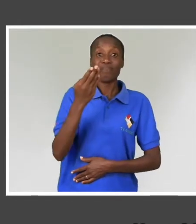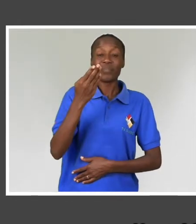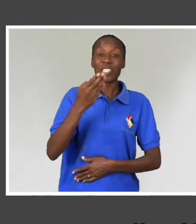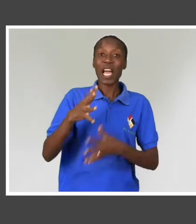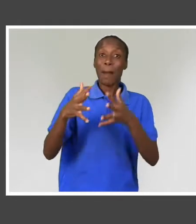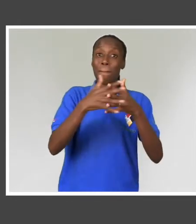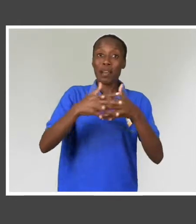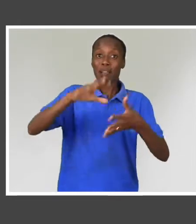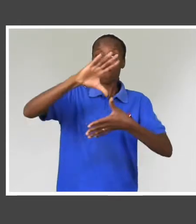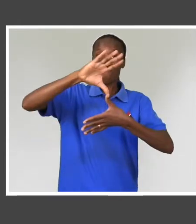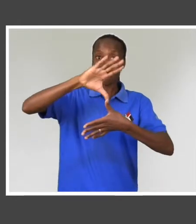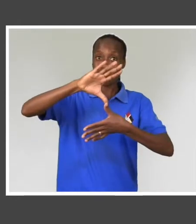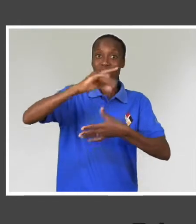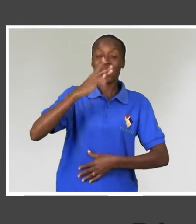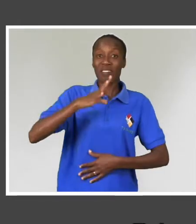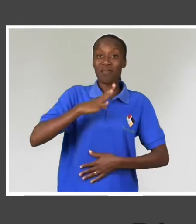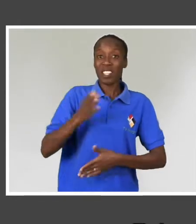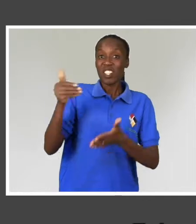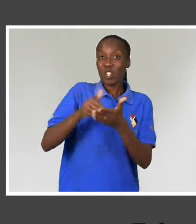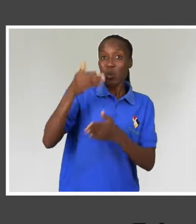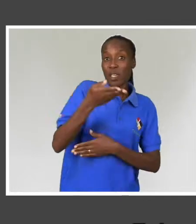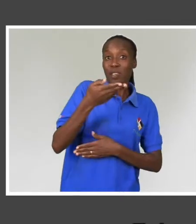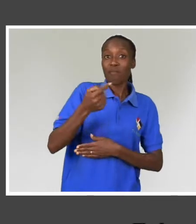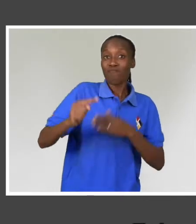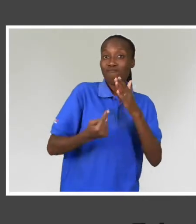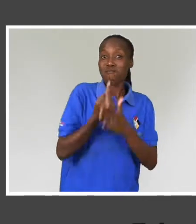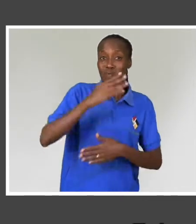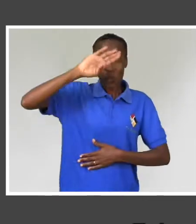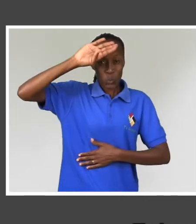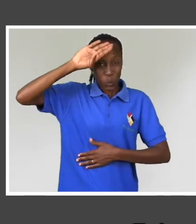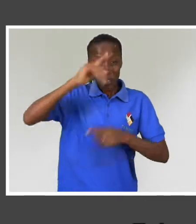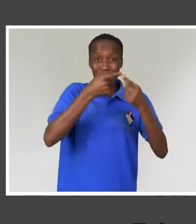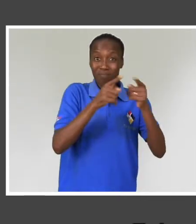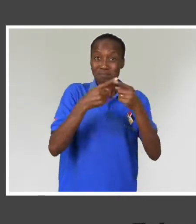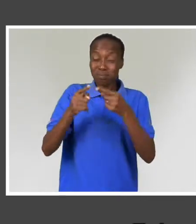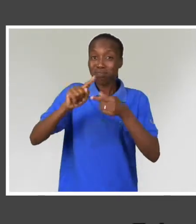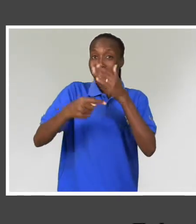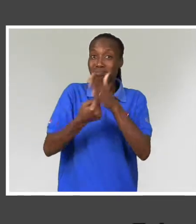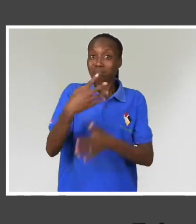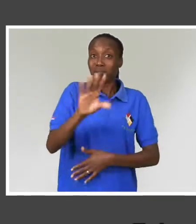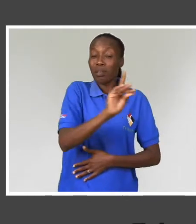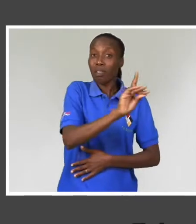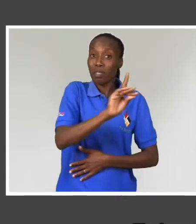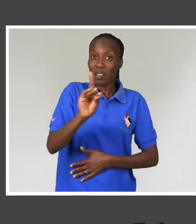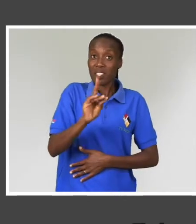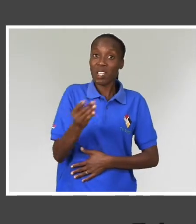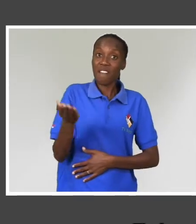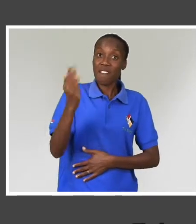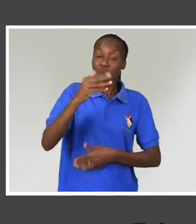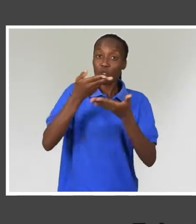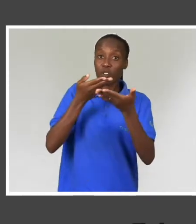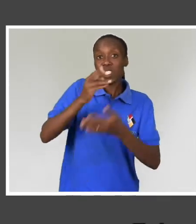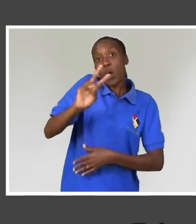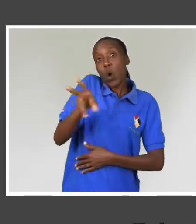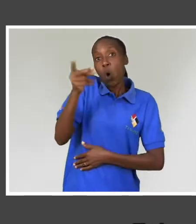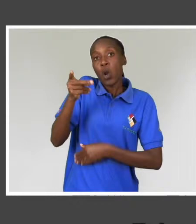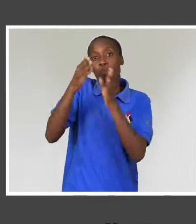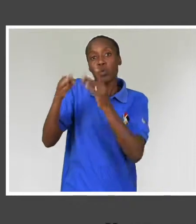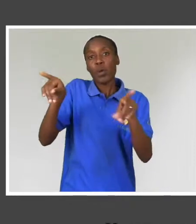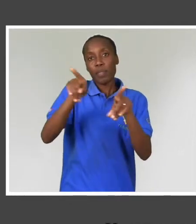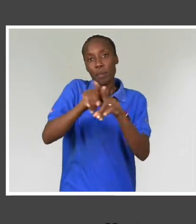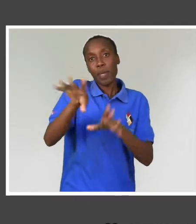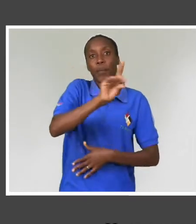América Latina. Ele chegou aqui, já tem várias doenças, não só ele já adquiriu a deficiência. Naturalmente, vamos